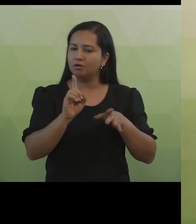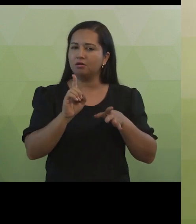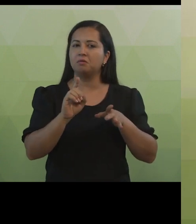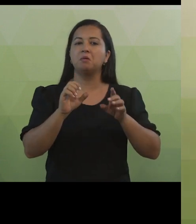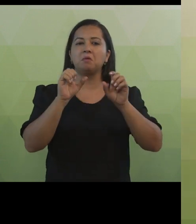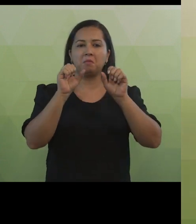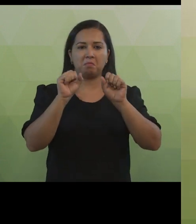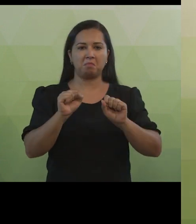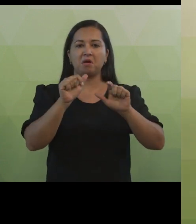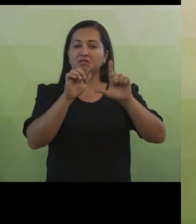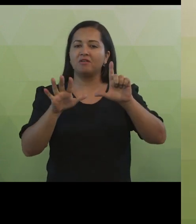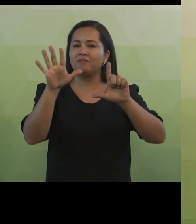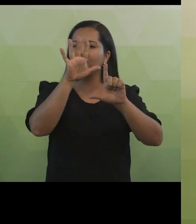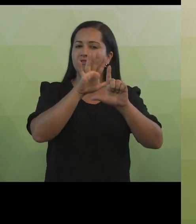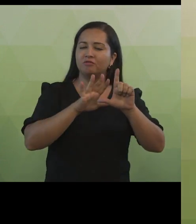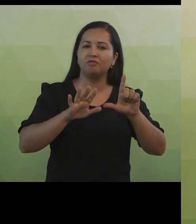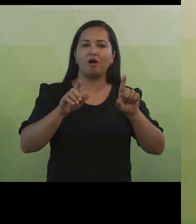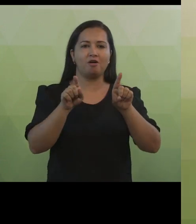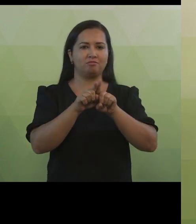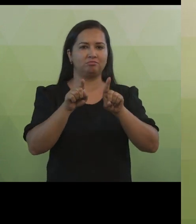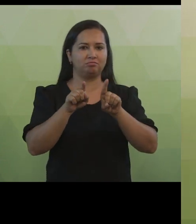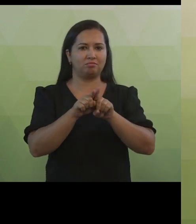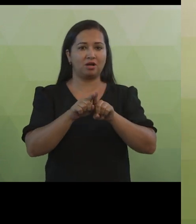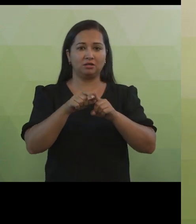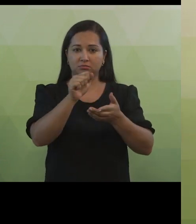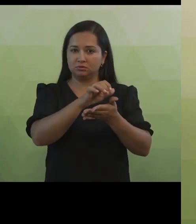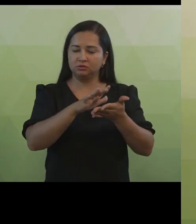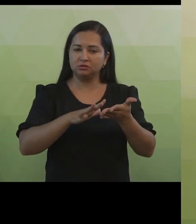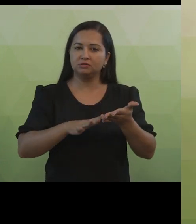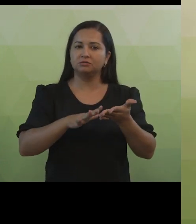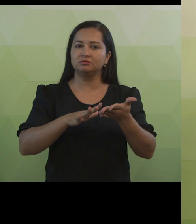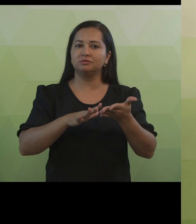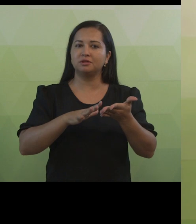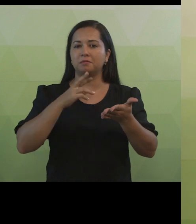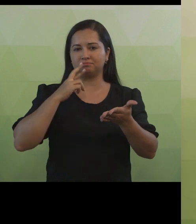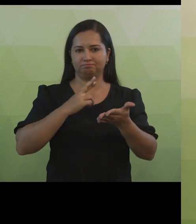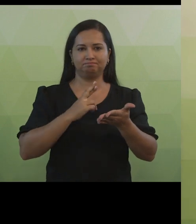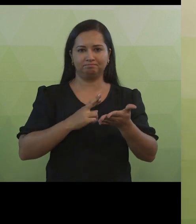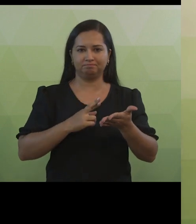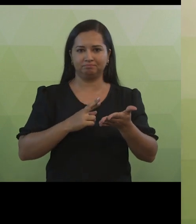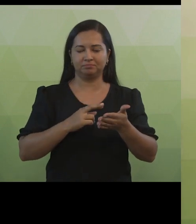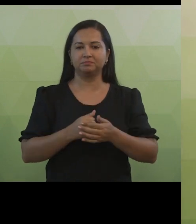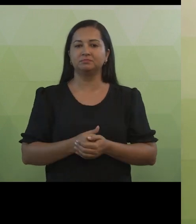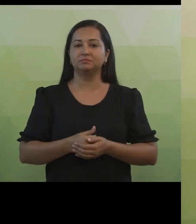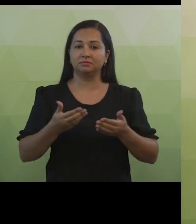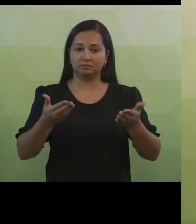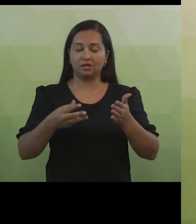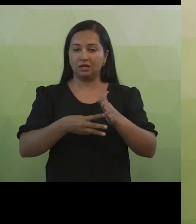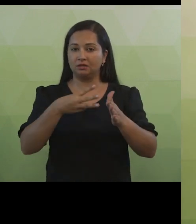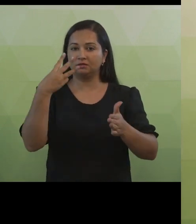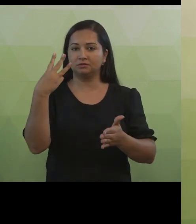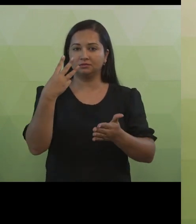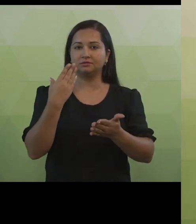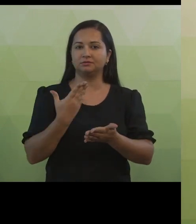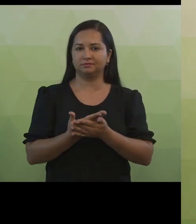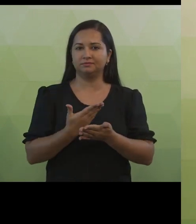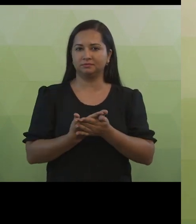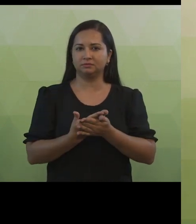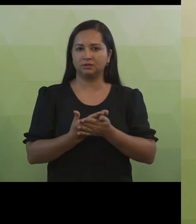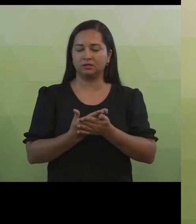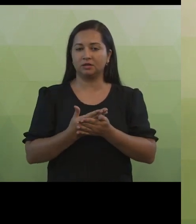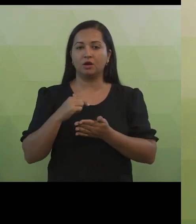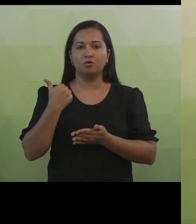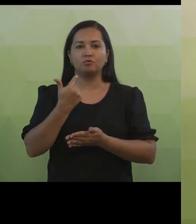dos fóruns. Nessa terceira aula, continuaremos a falar sobre orientação a objetos, com a apresentação de